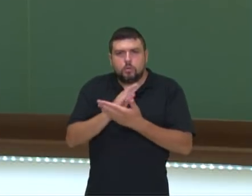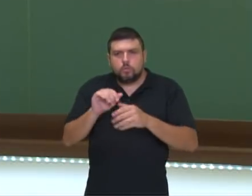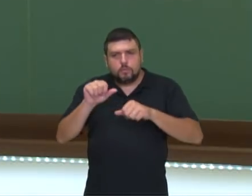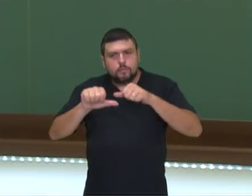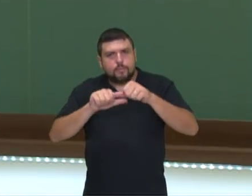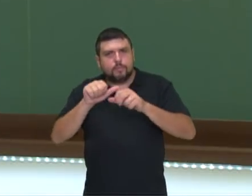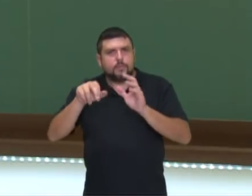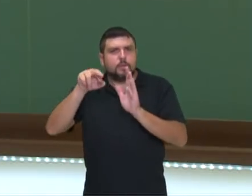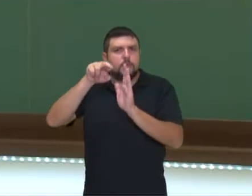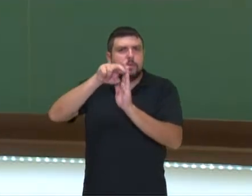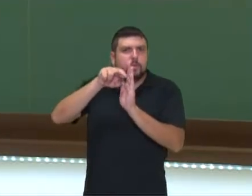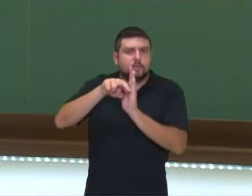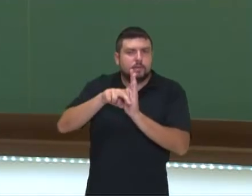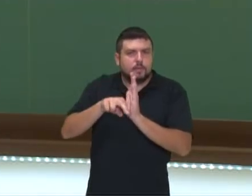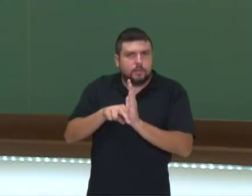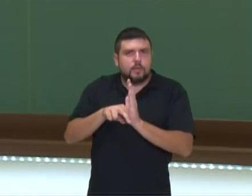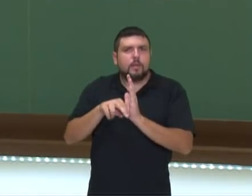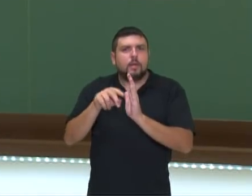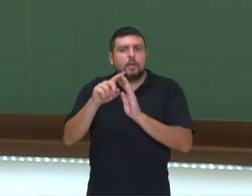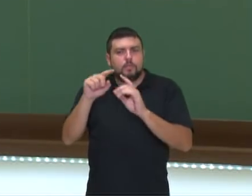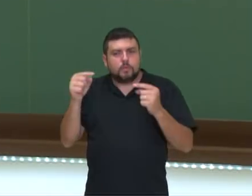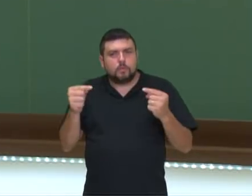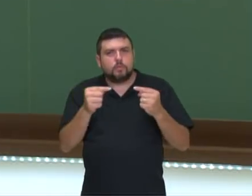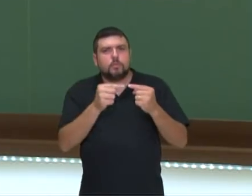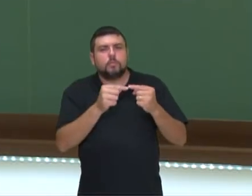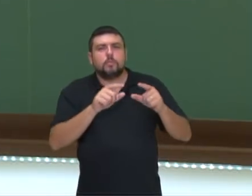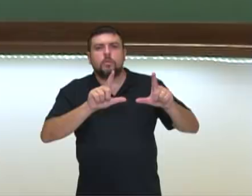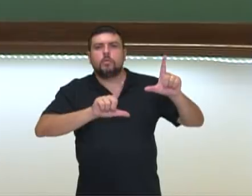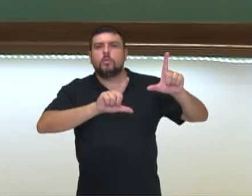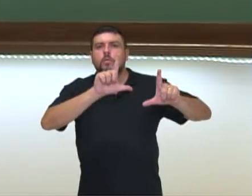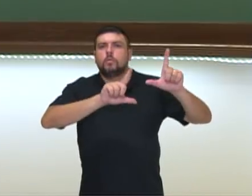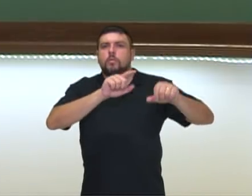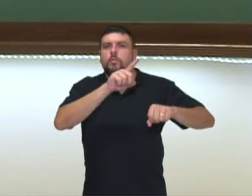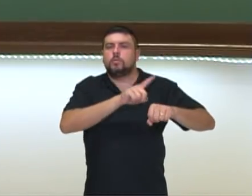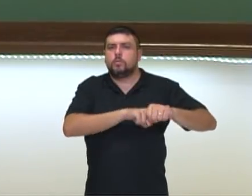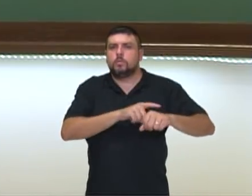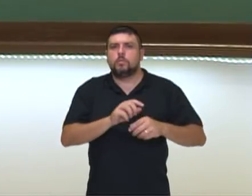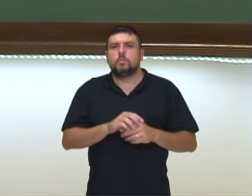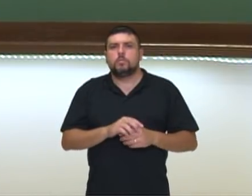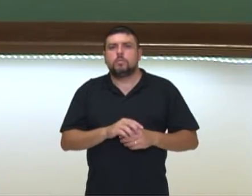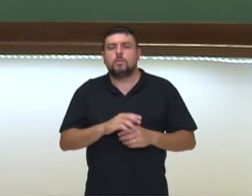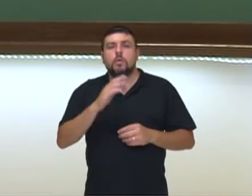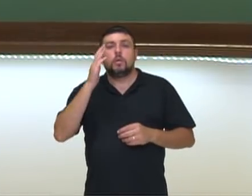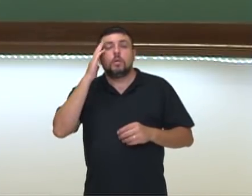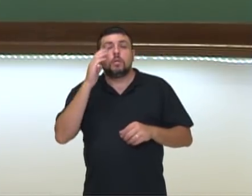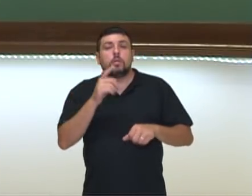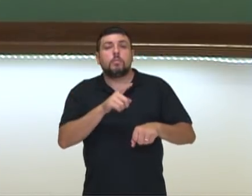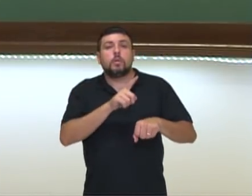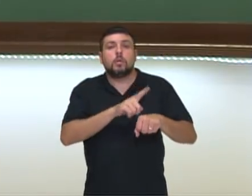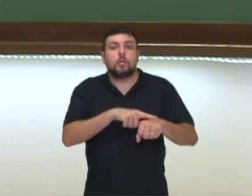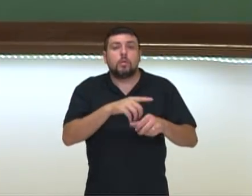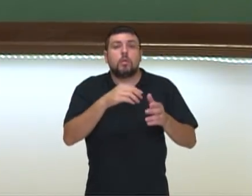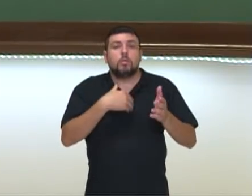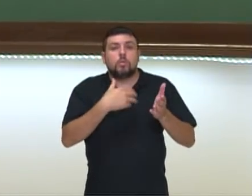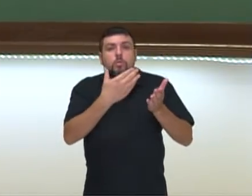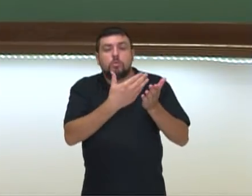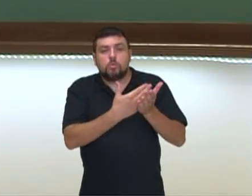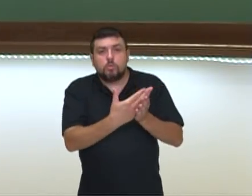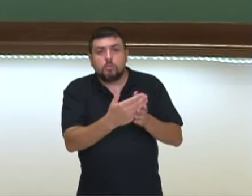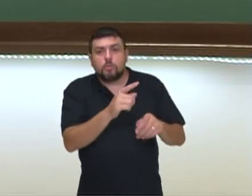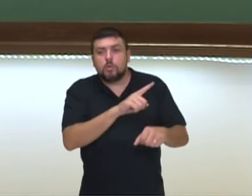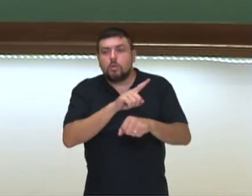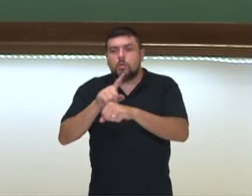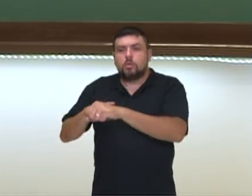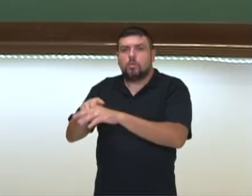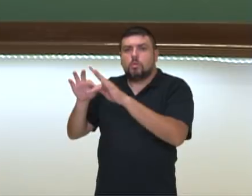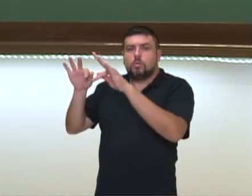regras, né, e previsão temporal, ou seja, a gente poderia saber em que momento que a partida ia acabar dessa forma, poderia sim ser